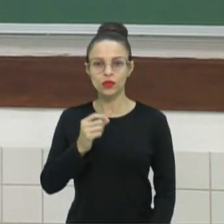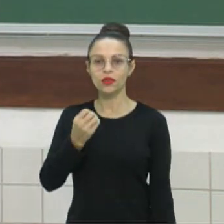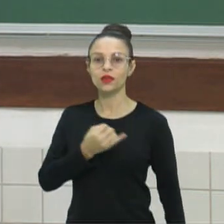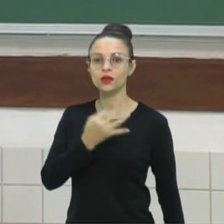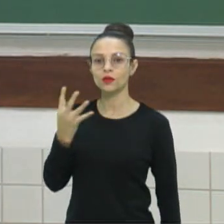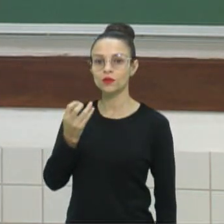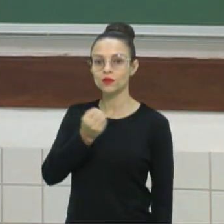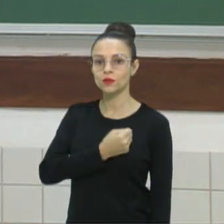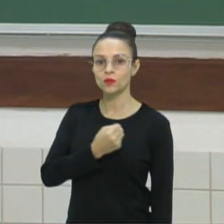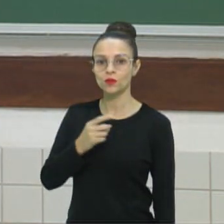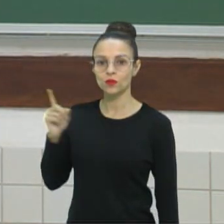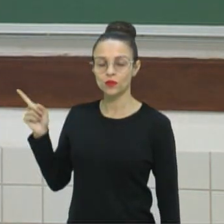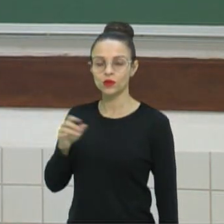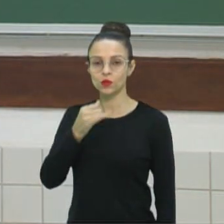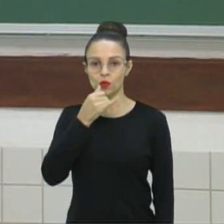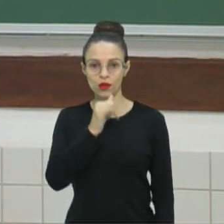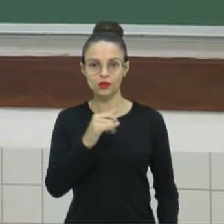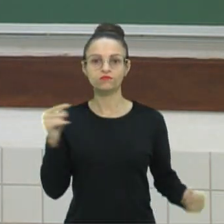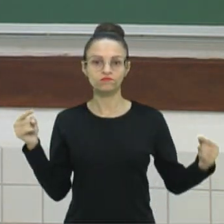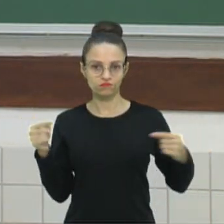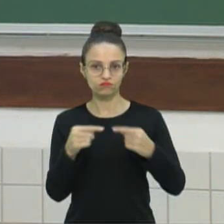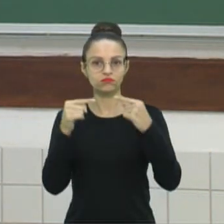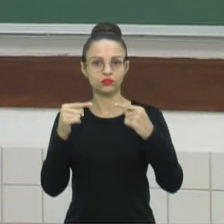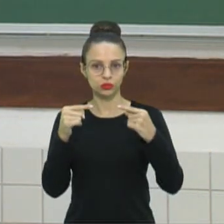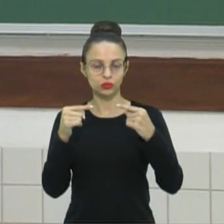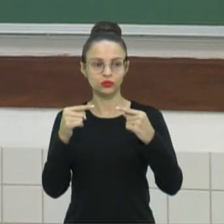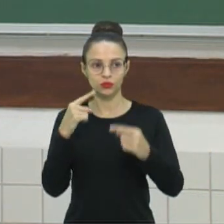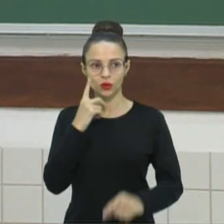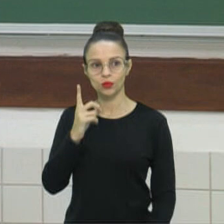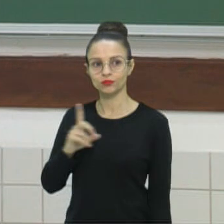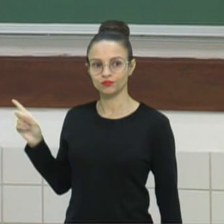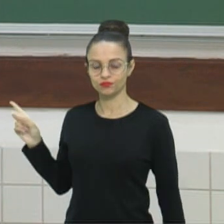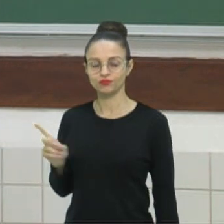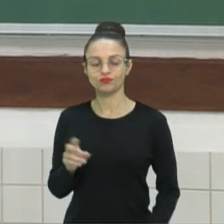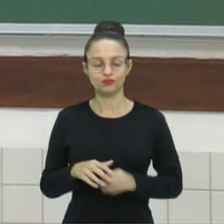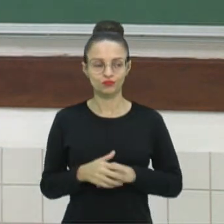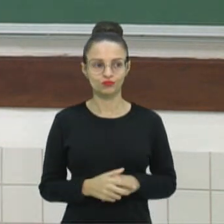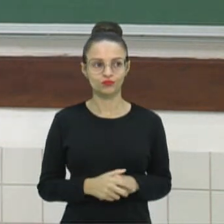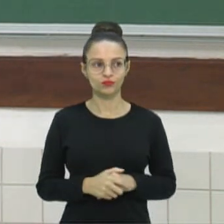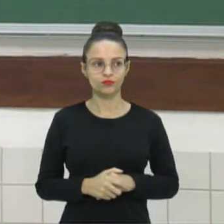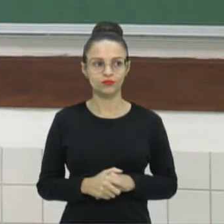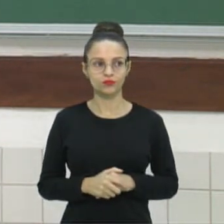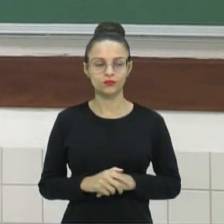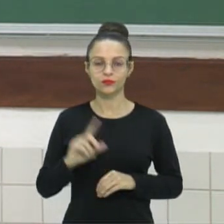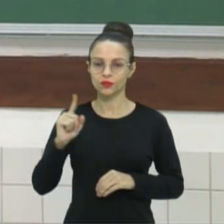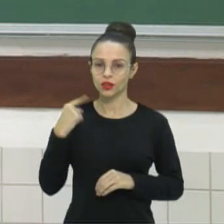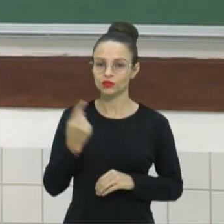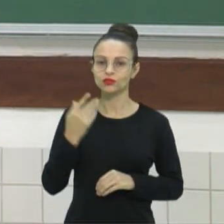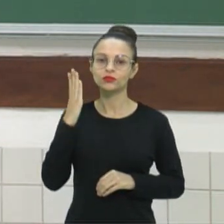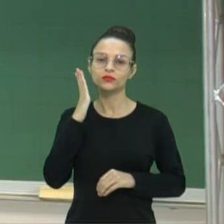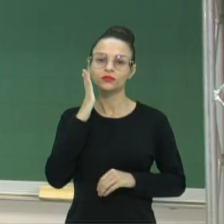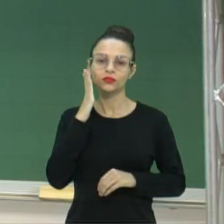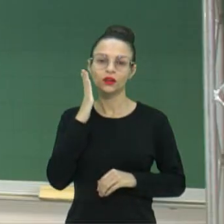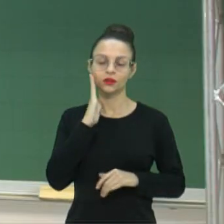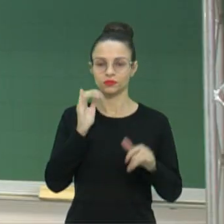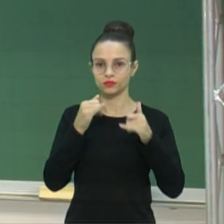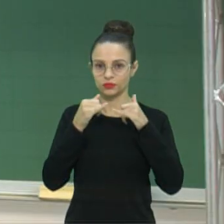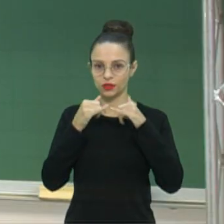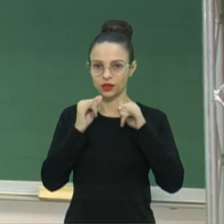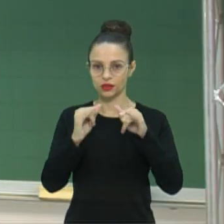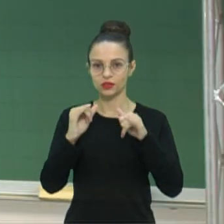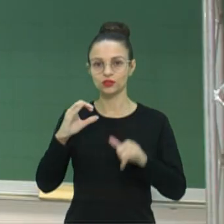ele está falando para nós dessa energia bate com essa questão aqui, né? Então, como a gente sabe, a energia